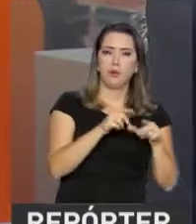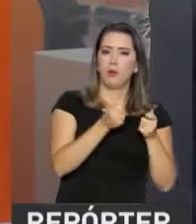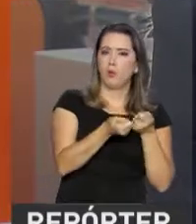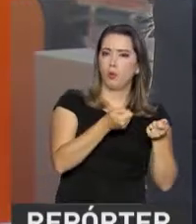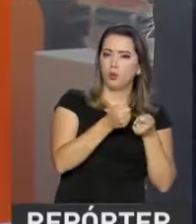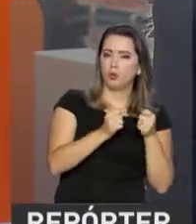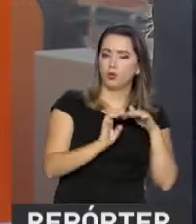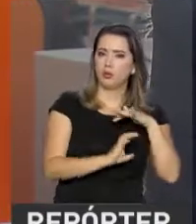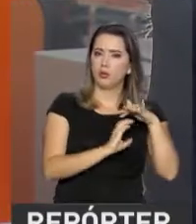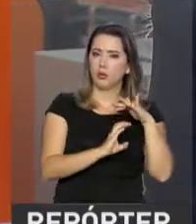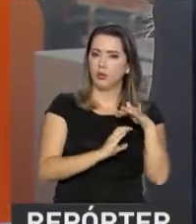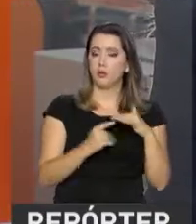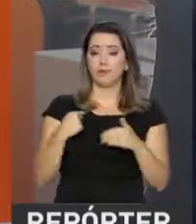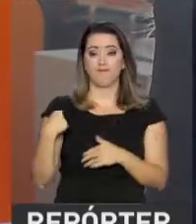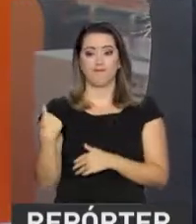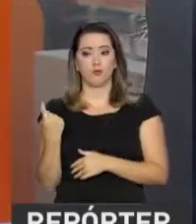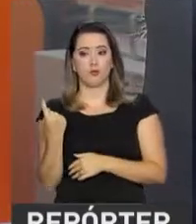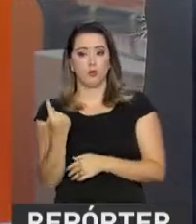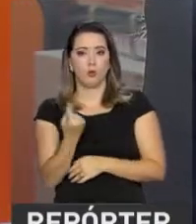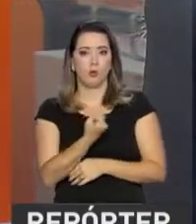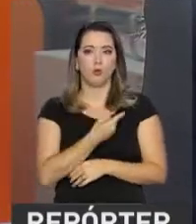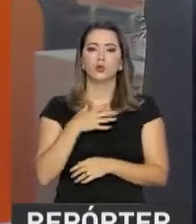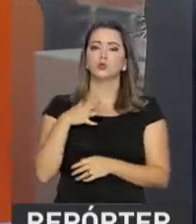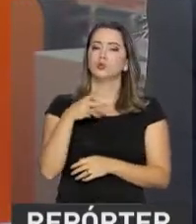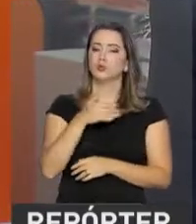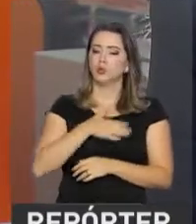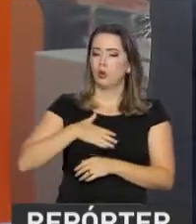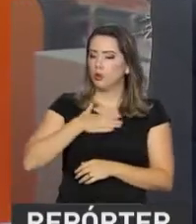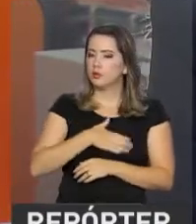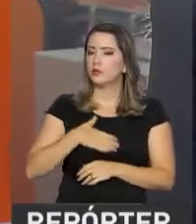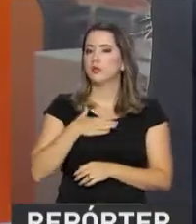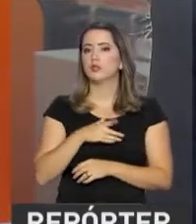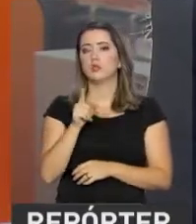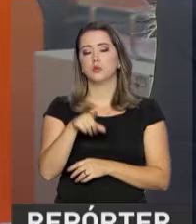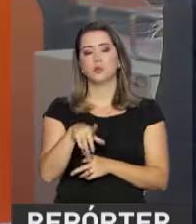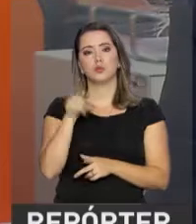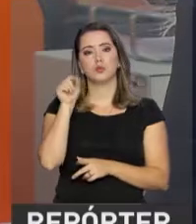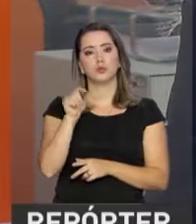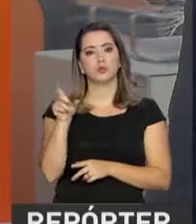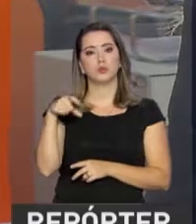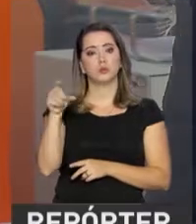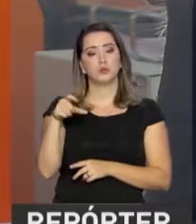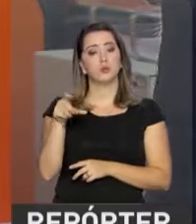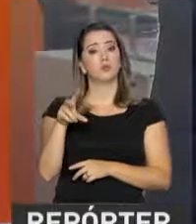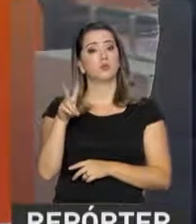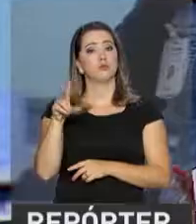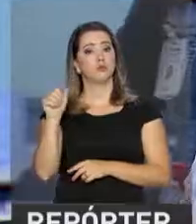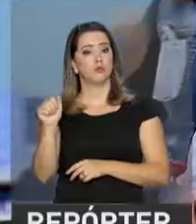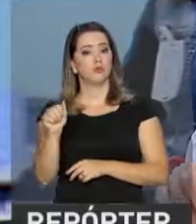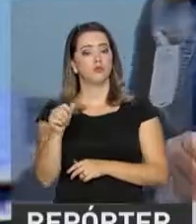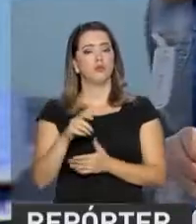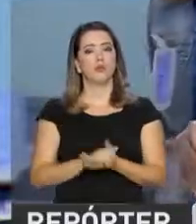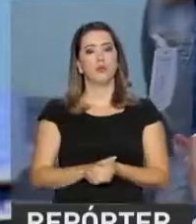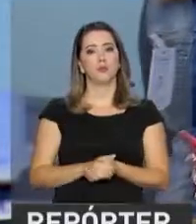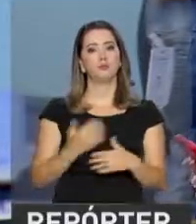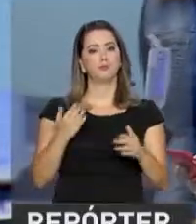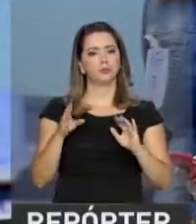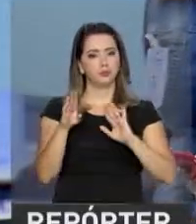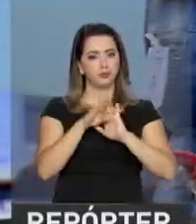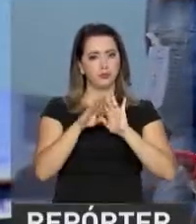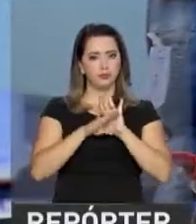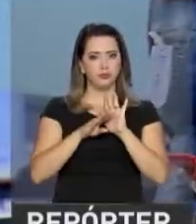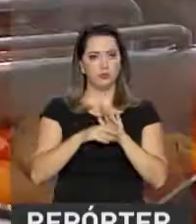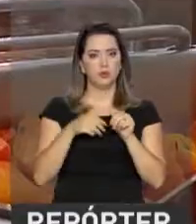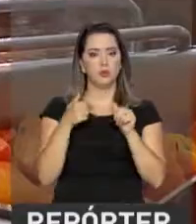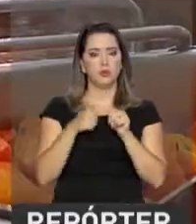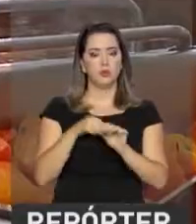colaboradores gostam então conheço a gente optou pelo vale alimentação ou cartão no programa a empresa